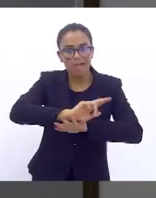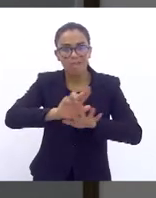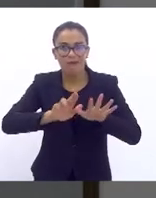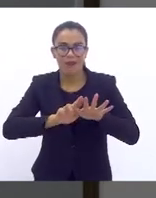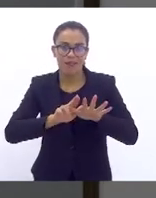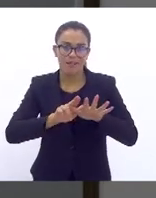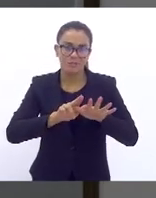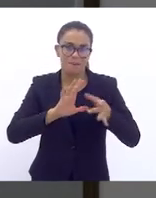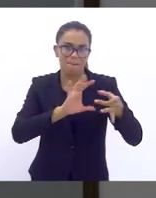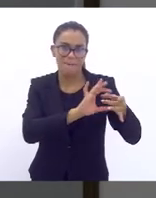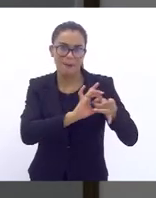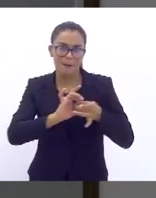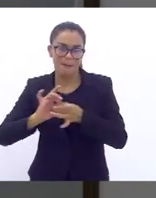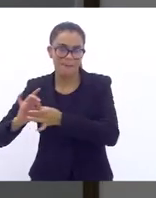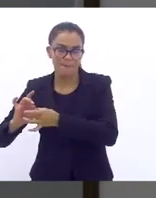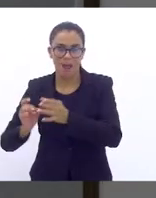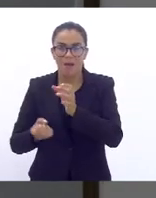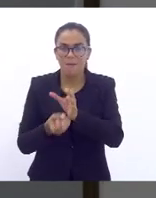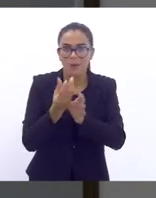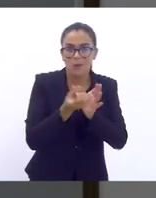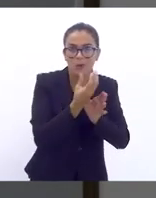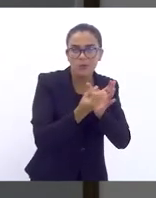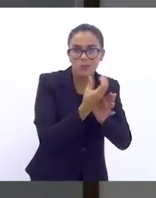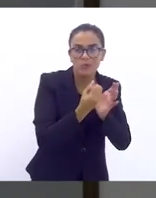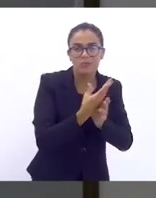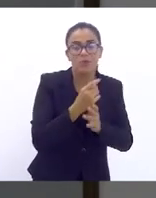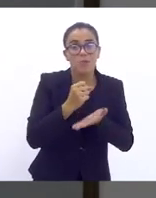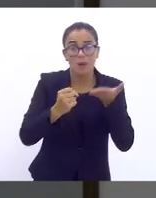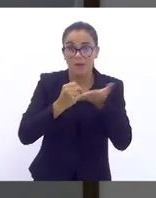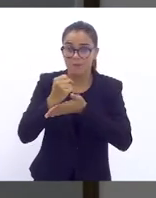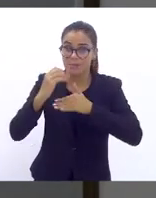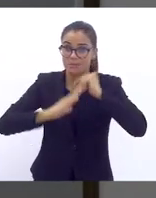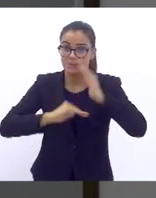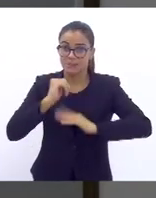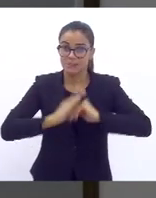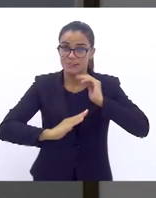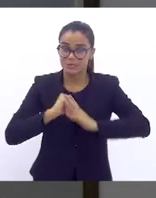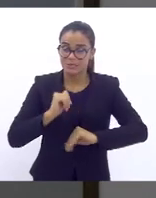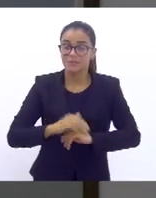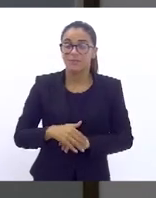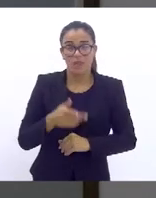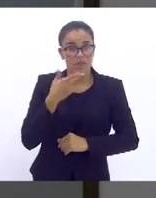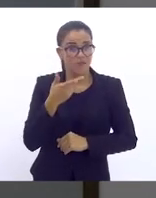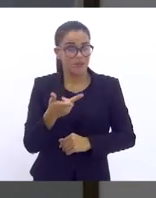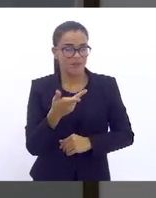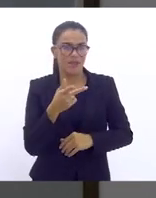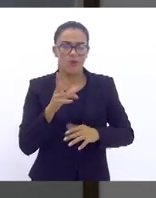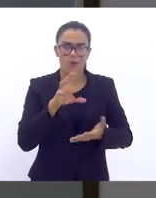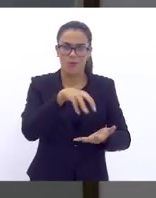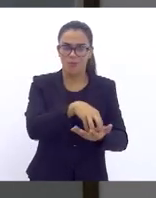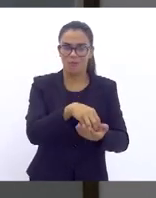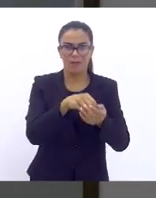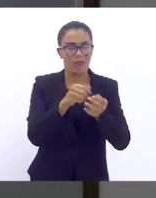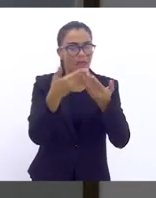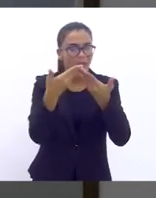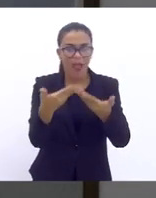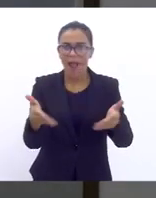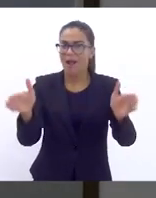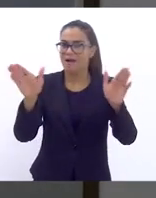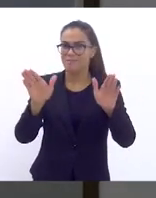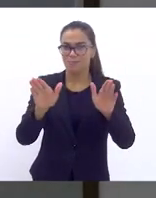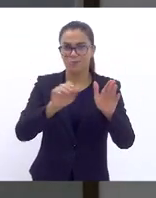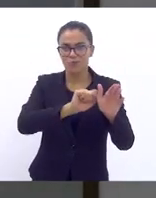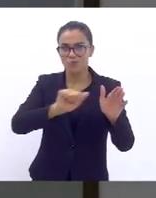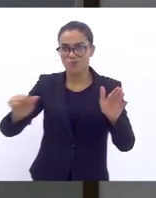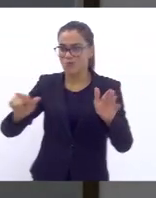produtivas a ponto de formar um bloco de mesma base técnica então como eu falei o complexo ele é um pouco mais amplo do que um segmento